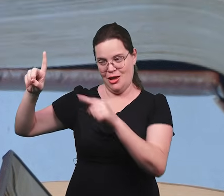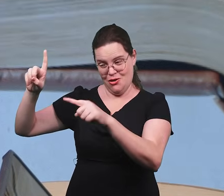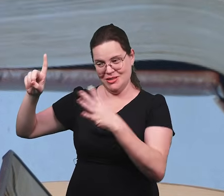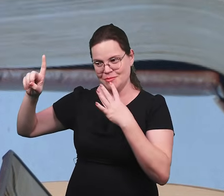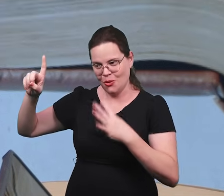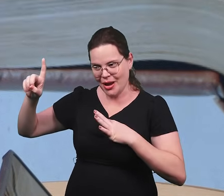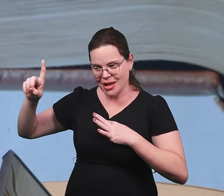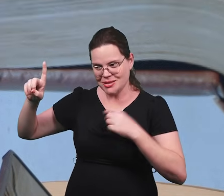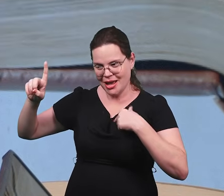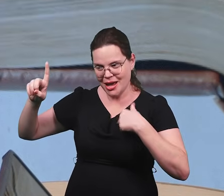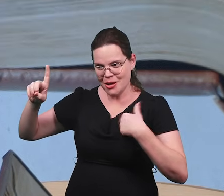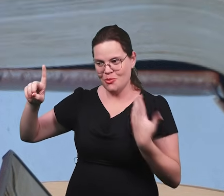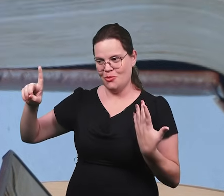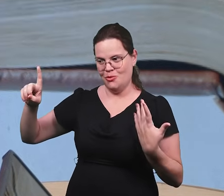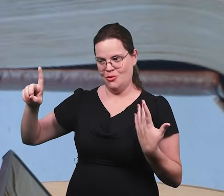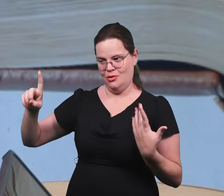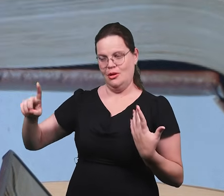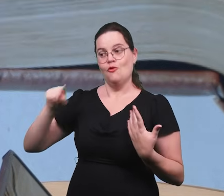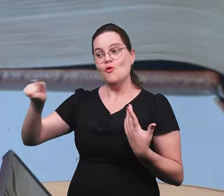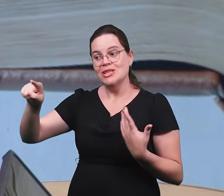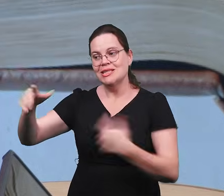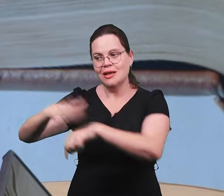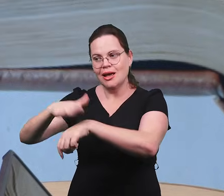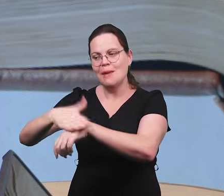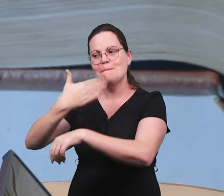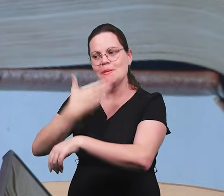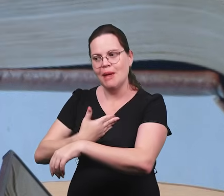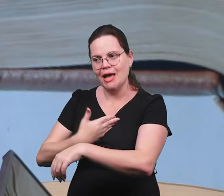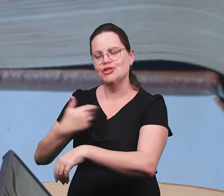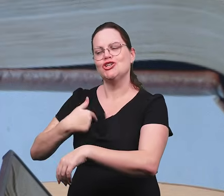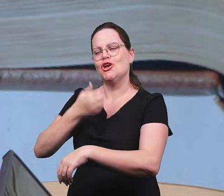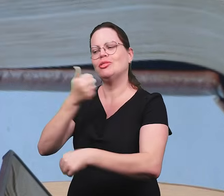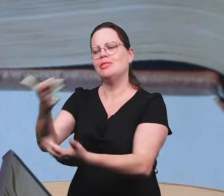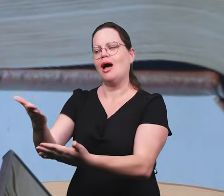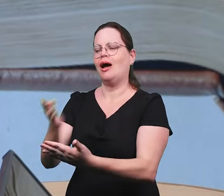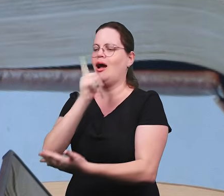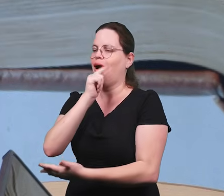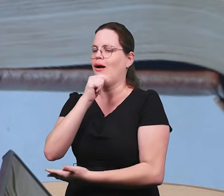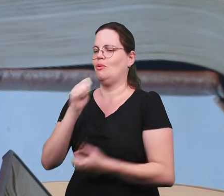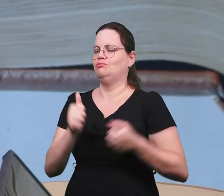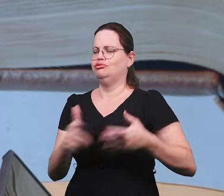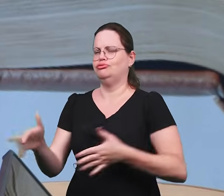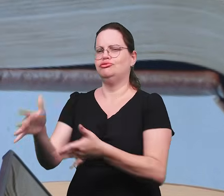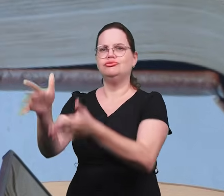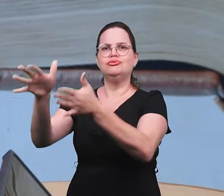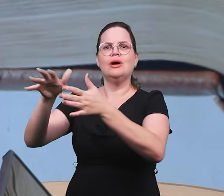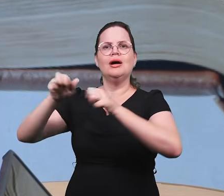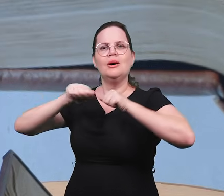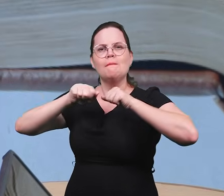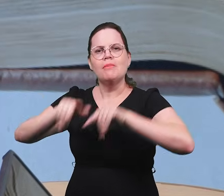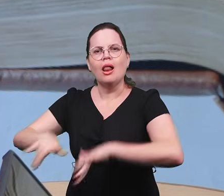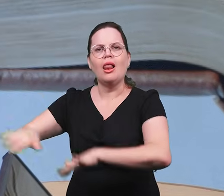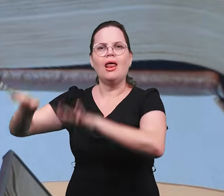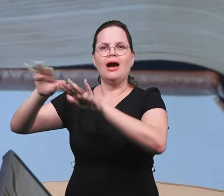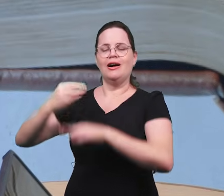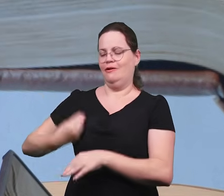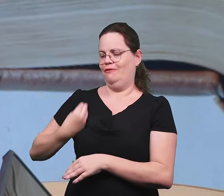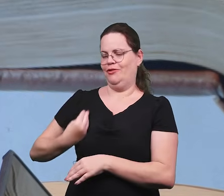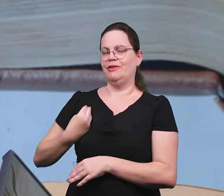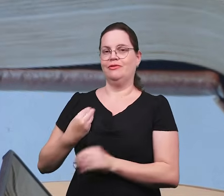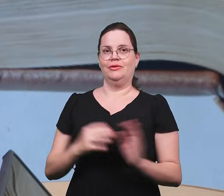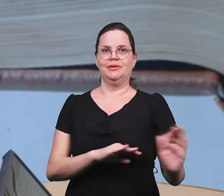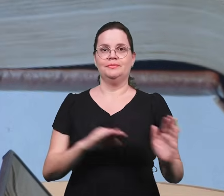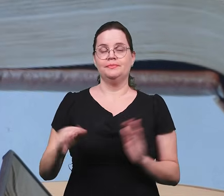quem é o que te diz, dá-me de beber? Então, e sabe uma coisa interessante? Na